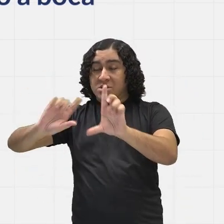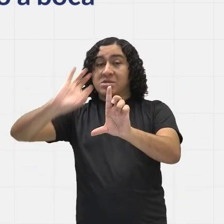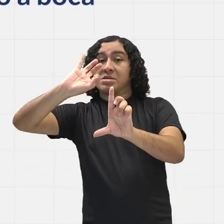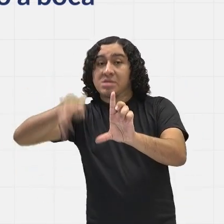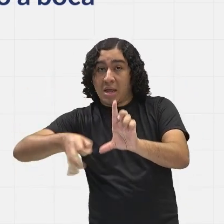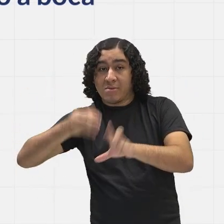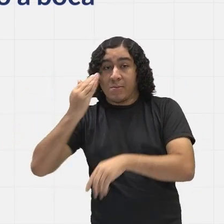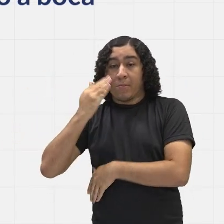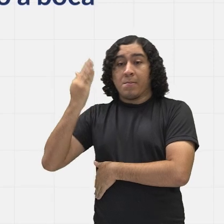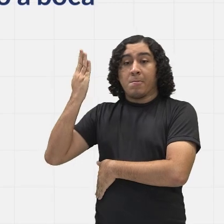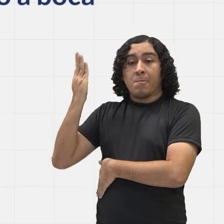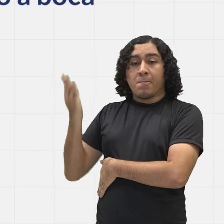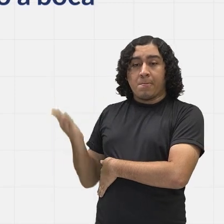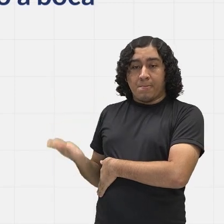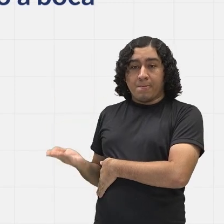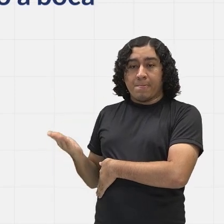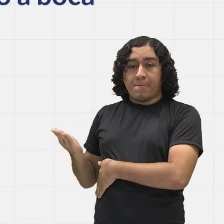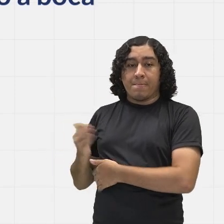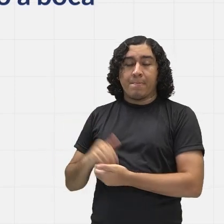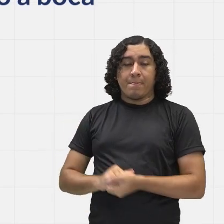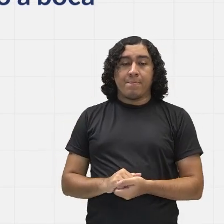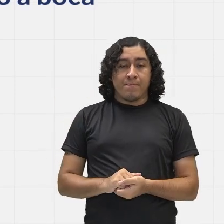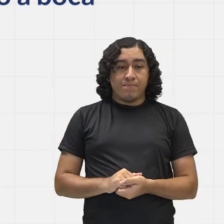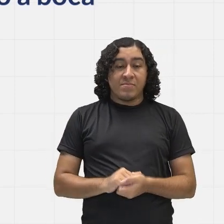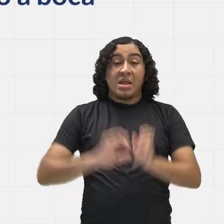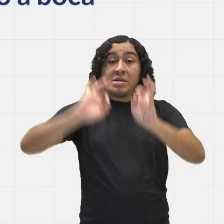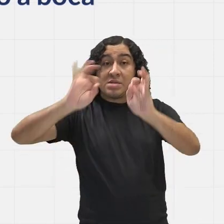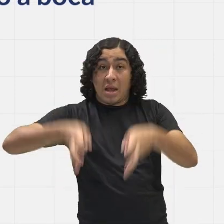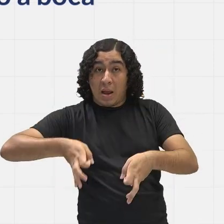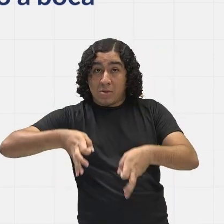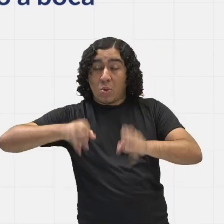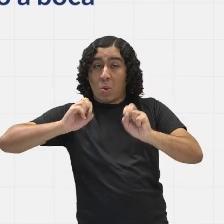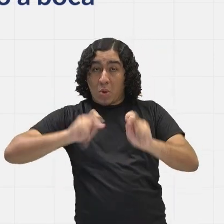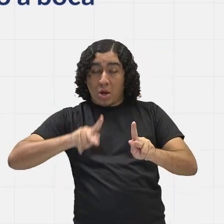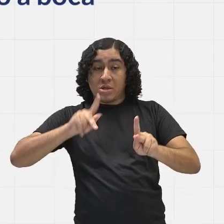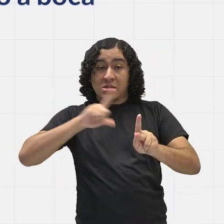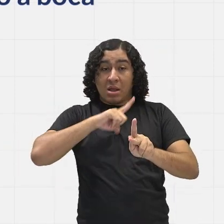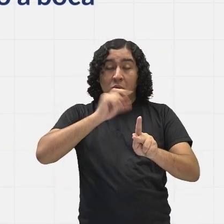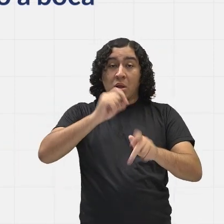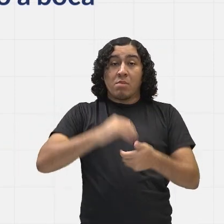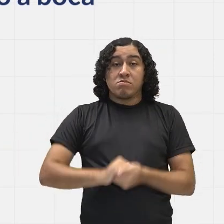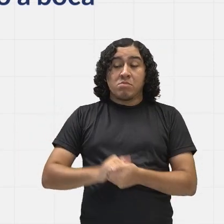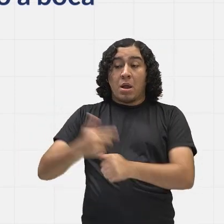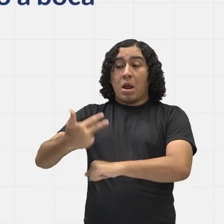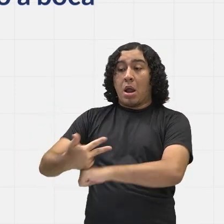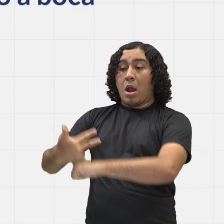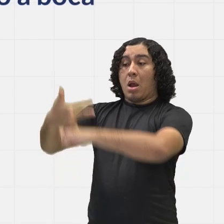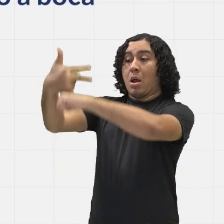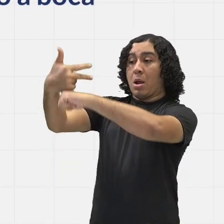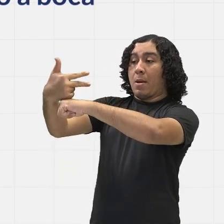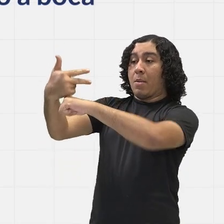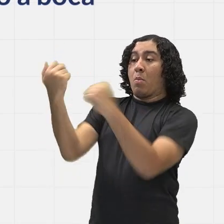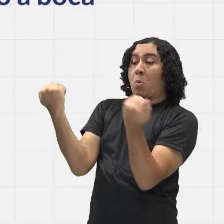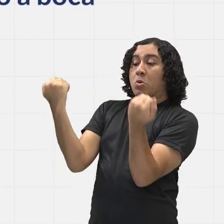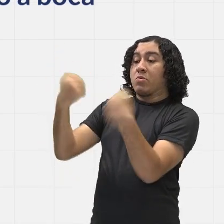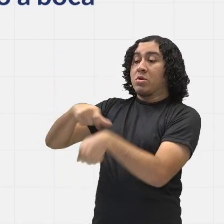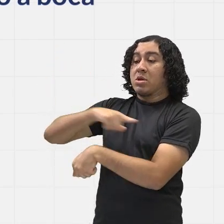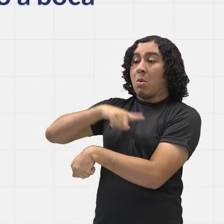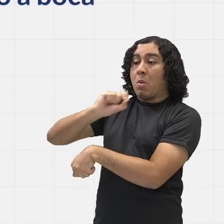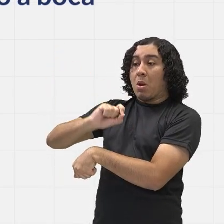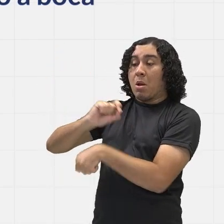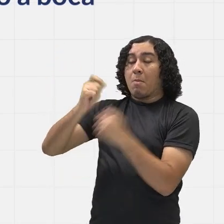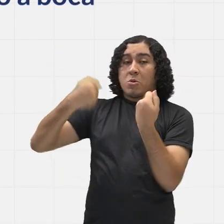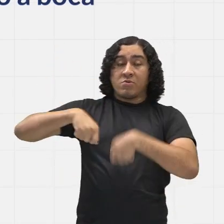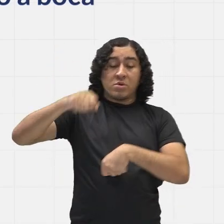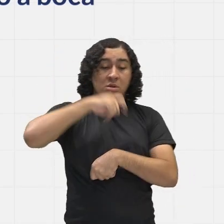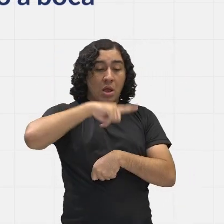A gente pontua aí, né, posicionar a câmera em um ângulo que tenha a melhor recepção da